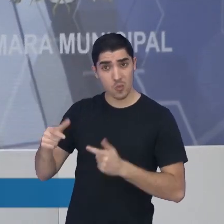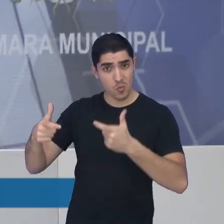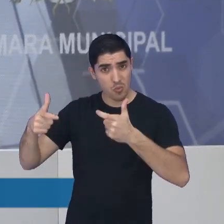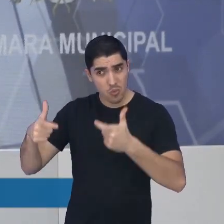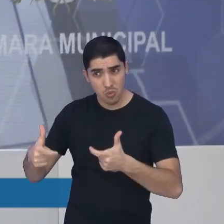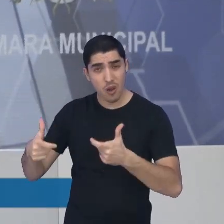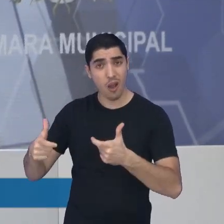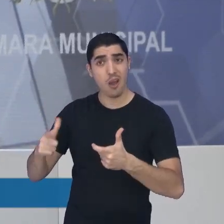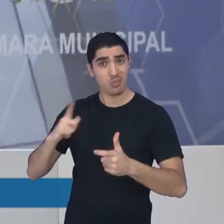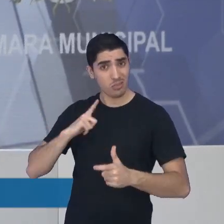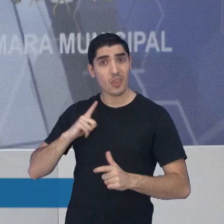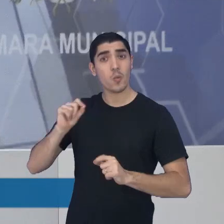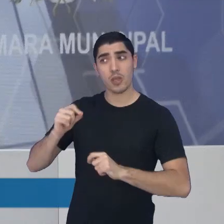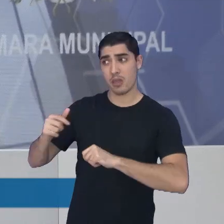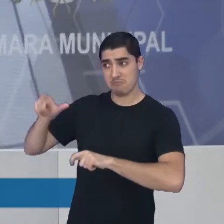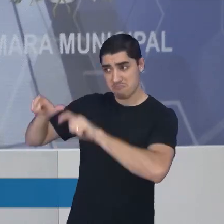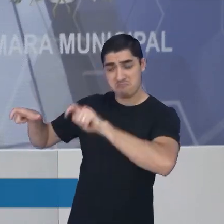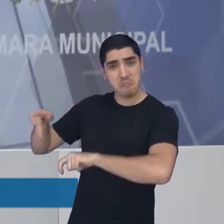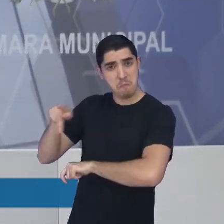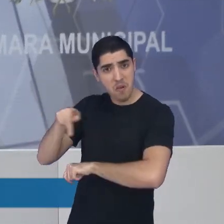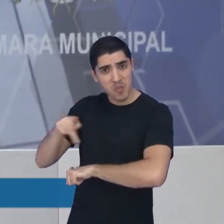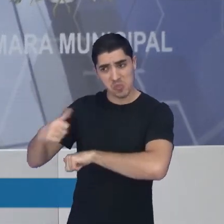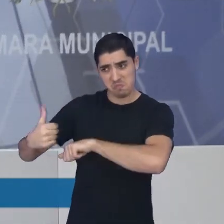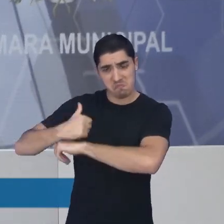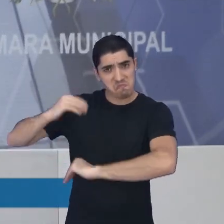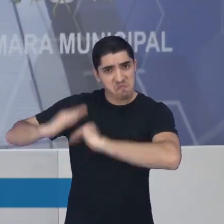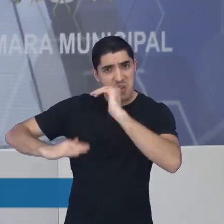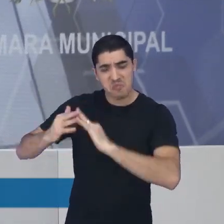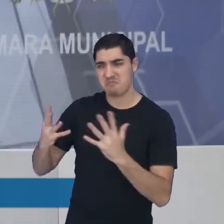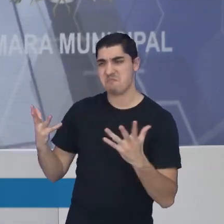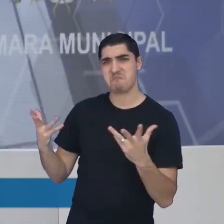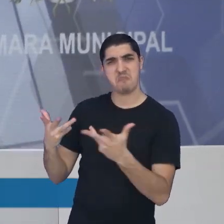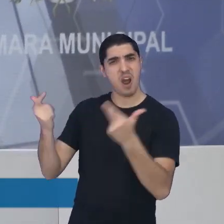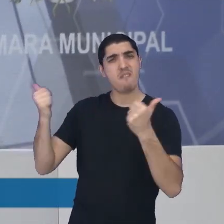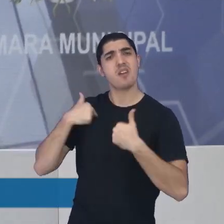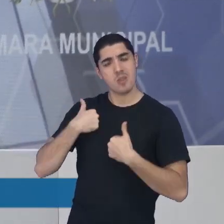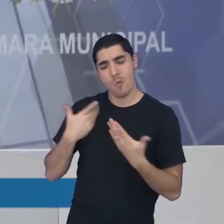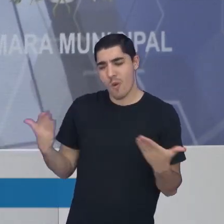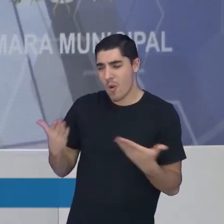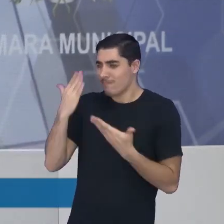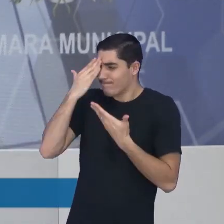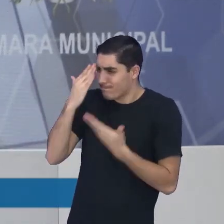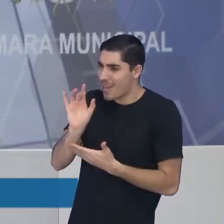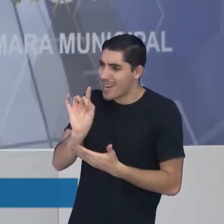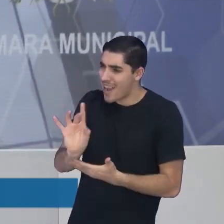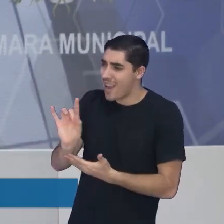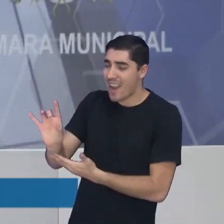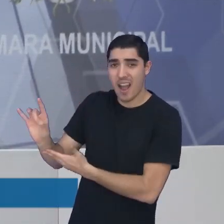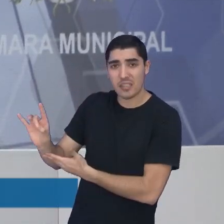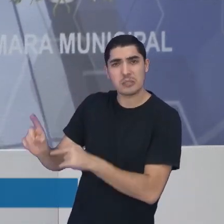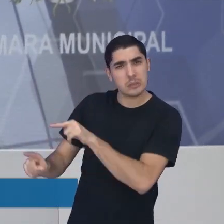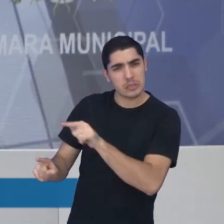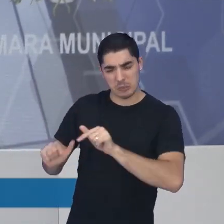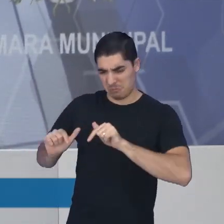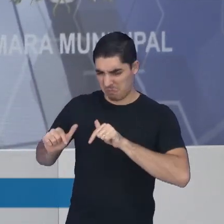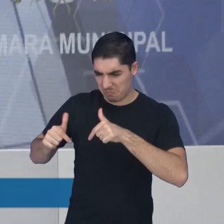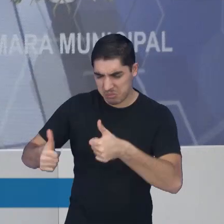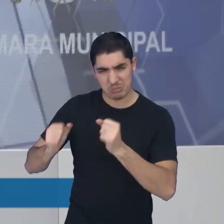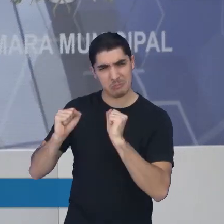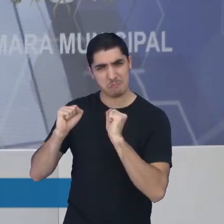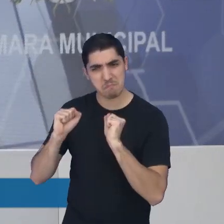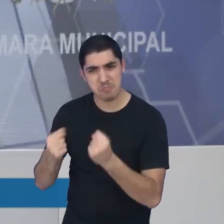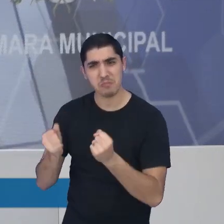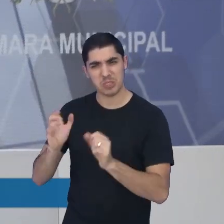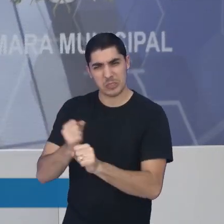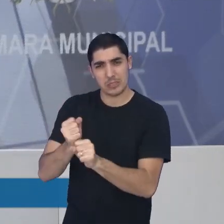de professores, os quais agradeço muito toda a dedicação. Dedicação de décadas, como a